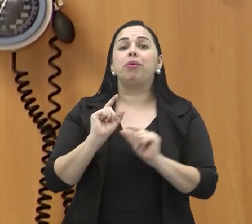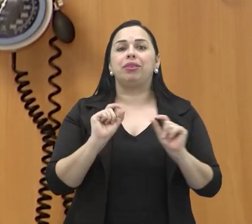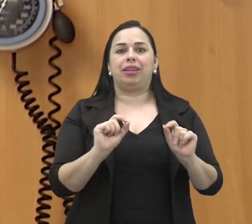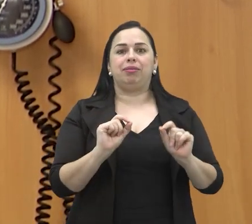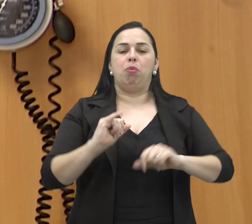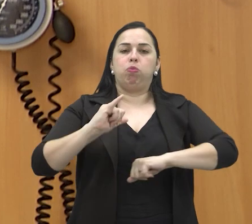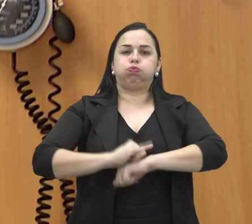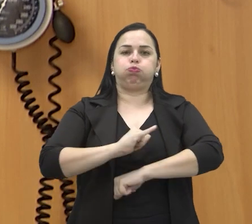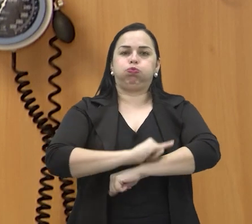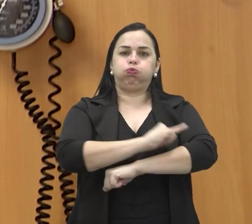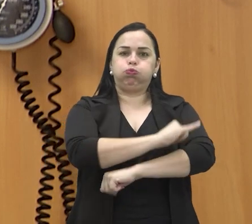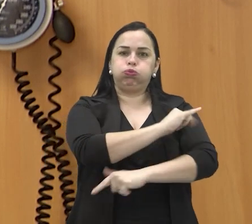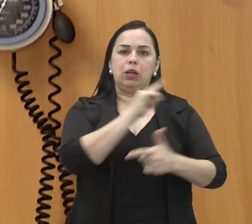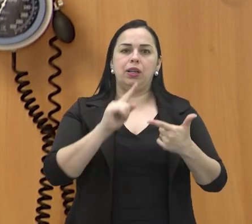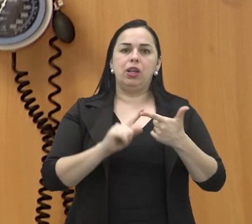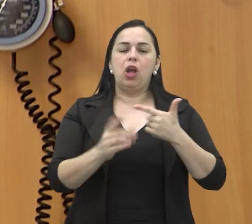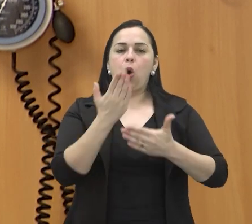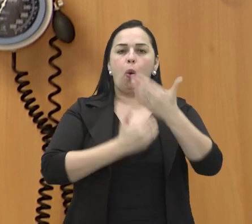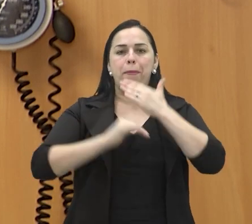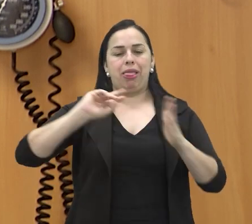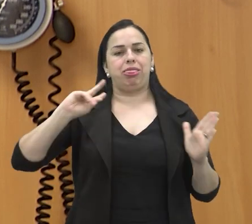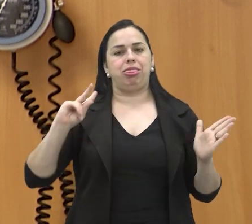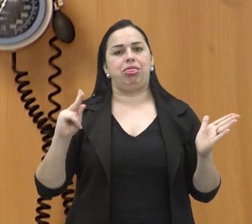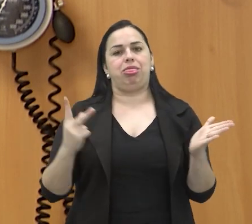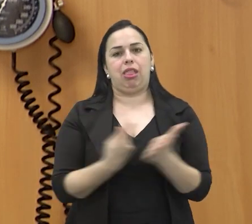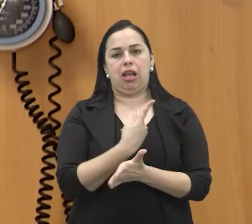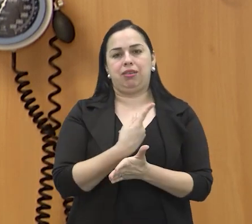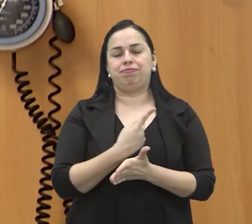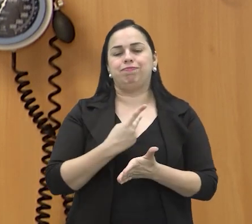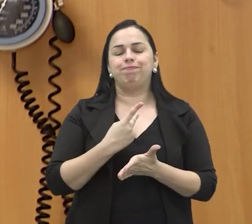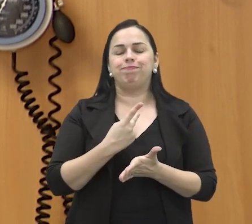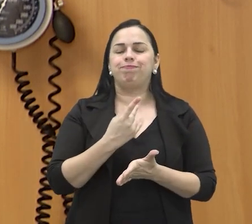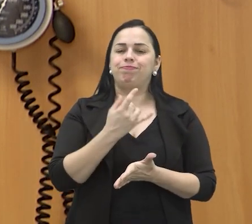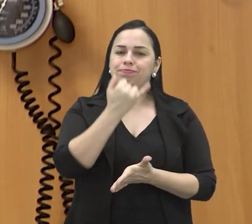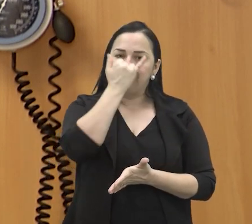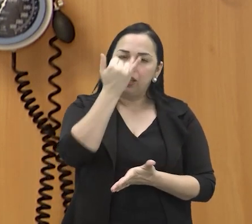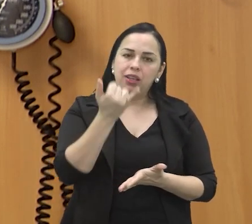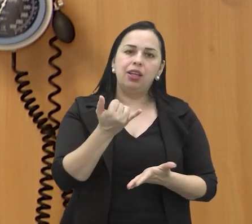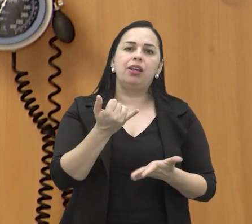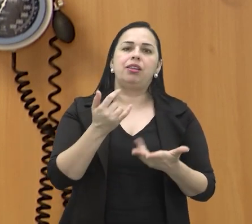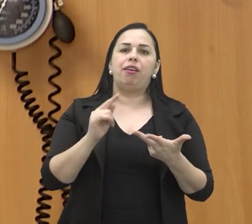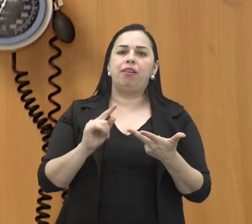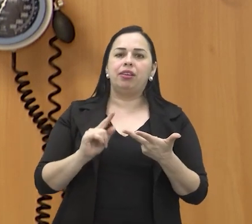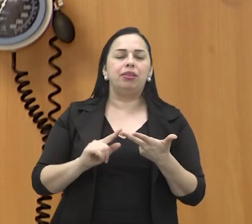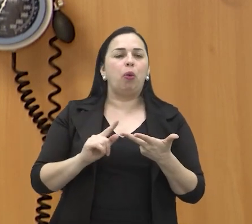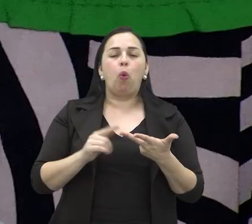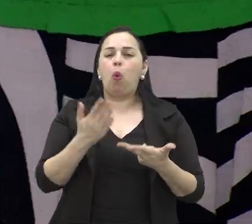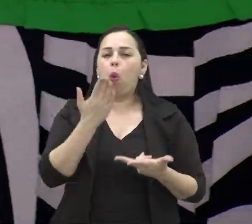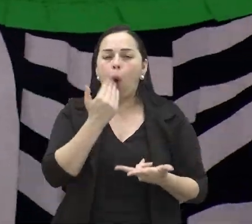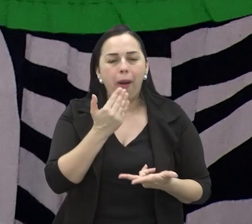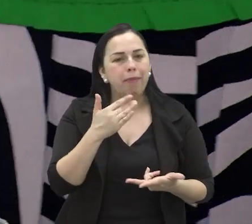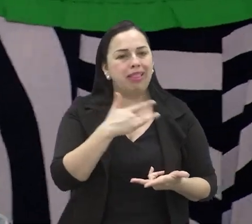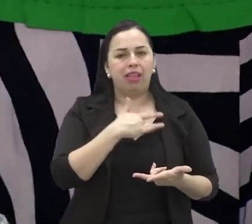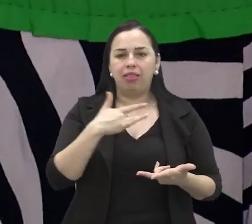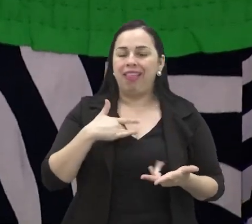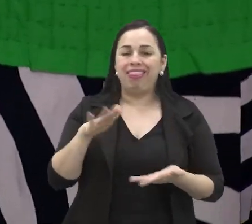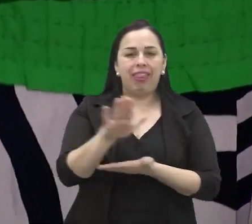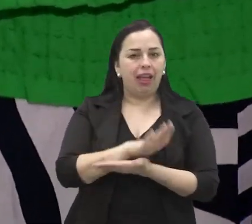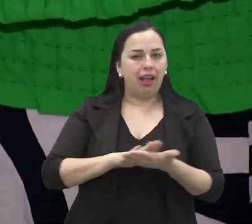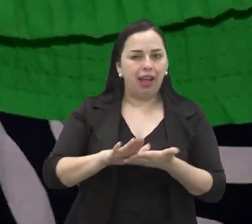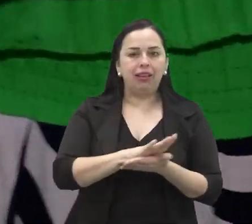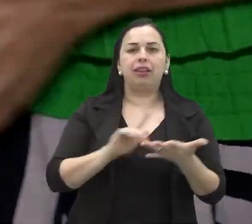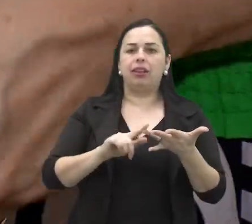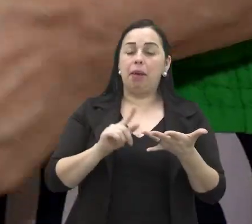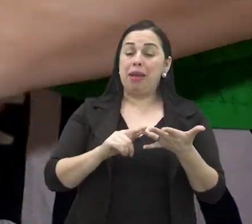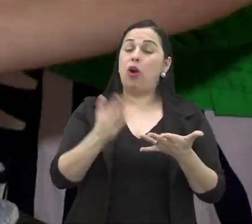muito ruim, muito inadequado em termos de alimentos saudáveis e alimentos ricos em calorias e açúcares. Existem 2